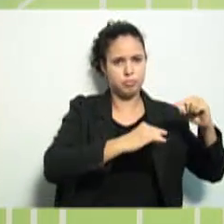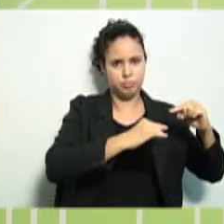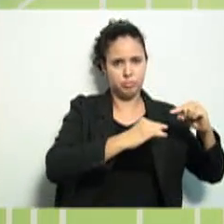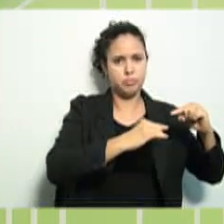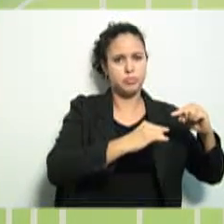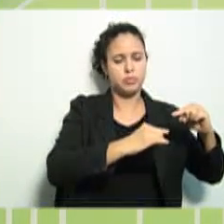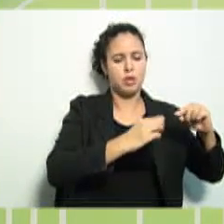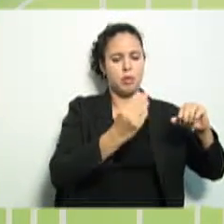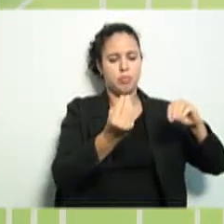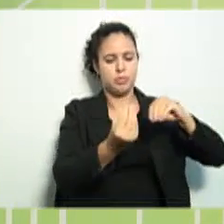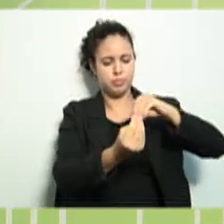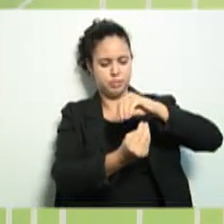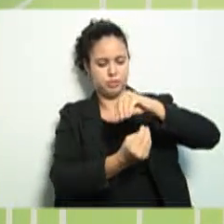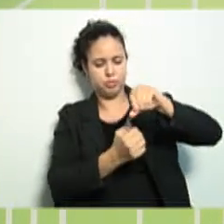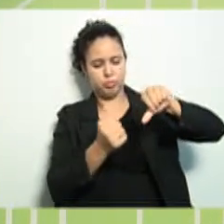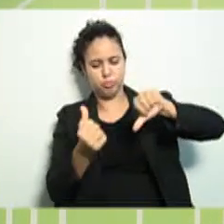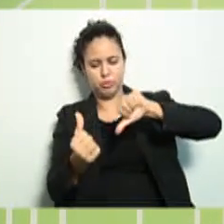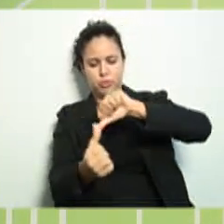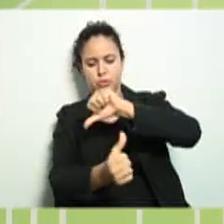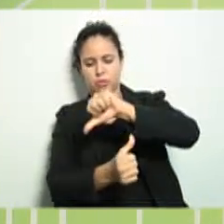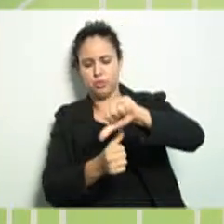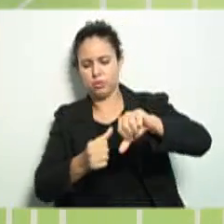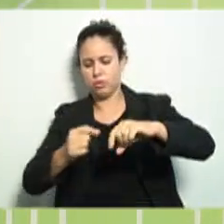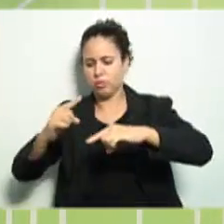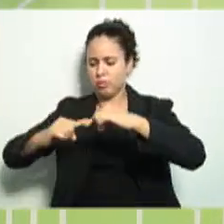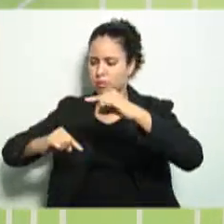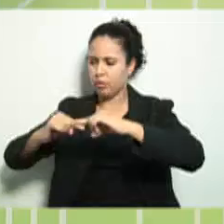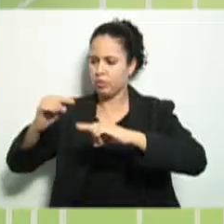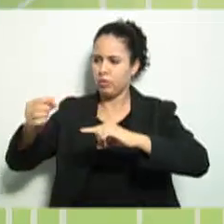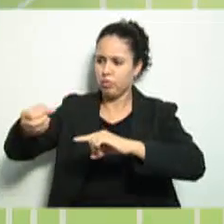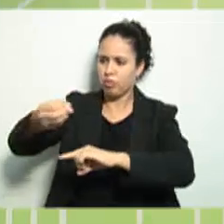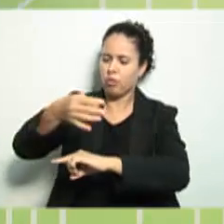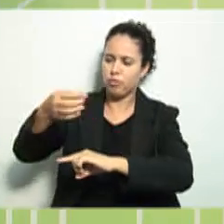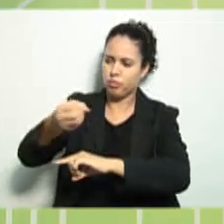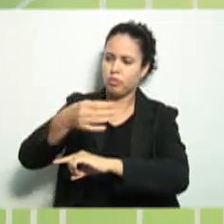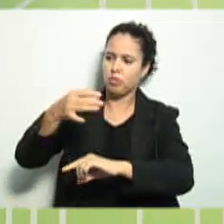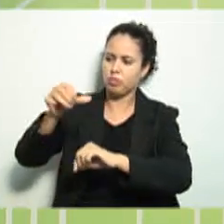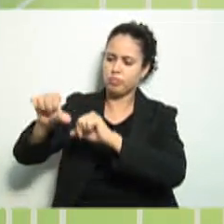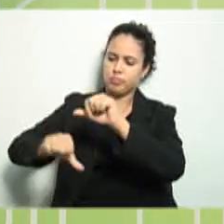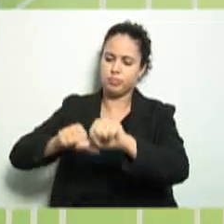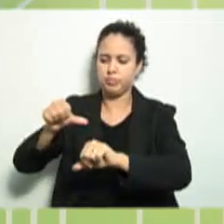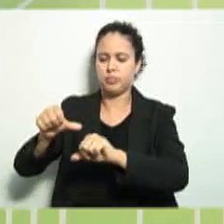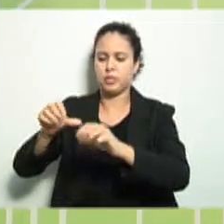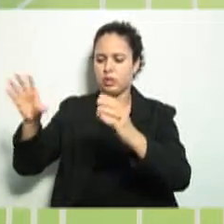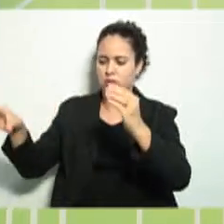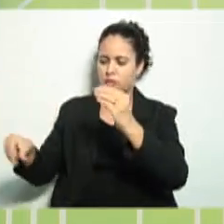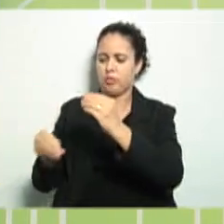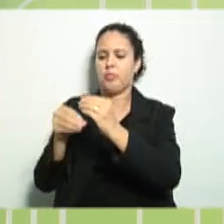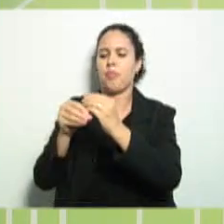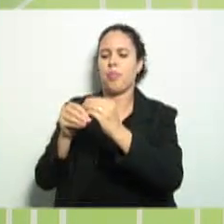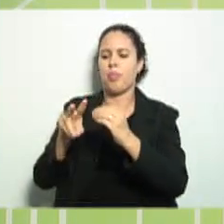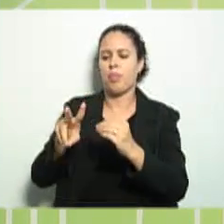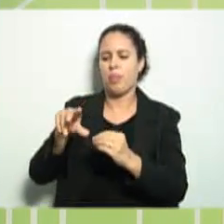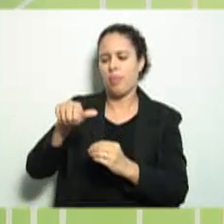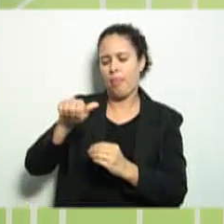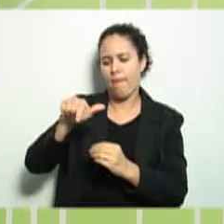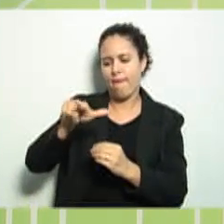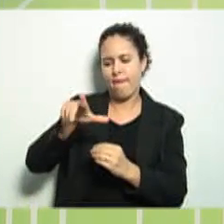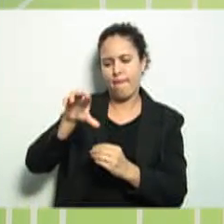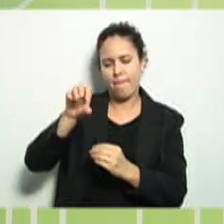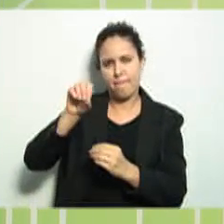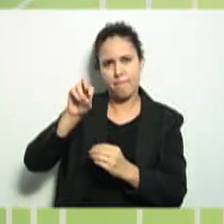produto beneficiado. Esse produto beneficiado, ele tem valor agregado nele e é vendido por um preço